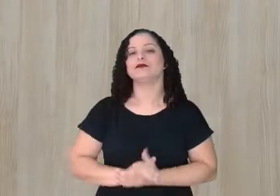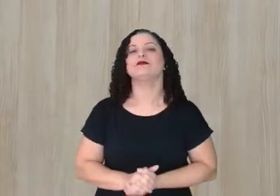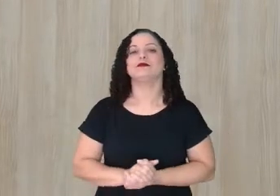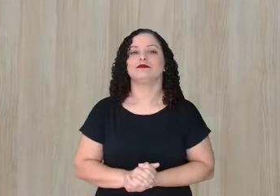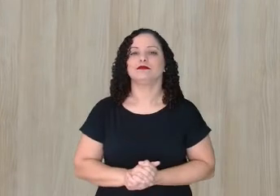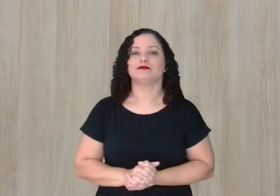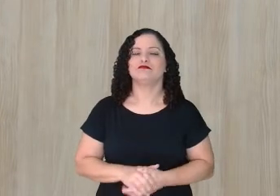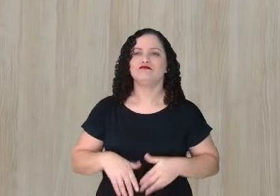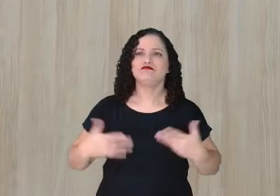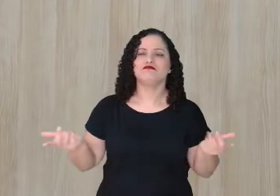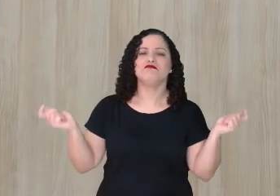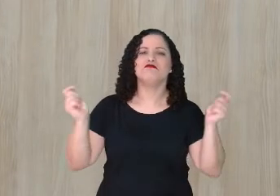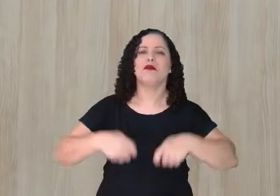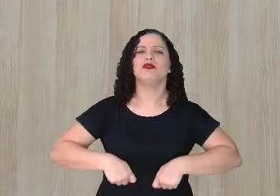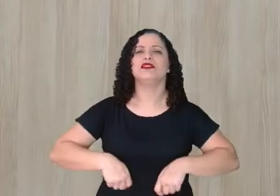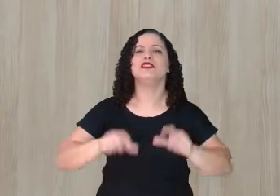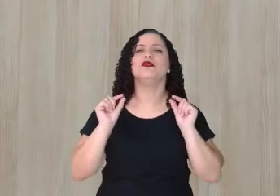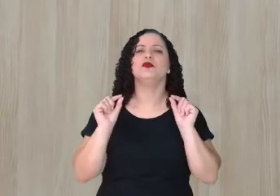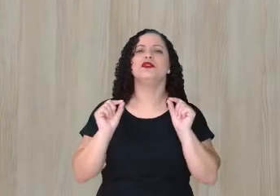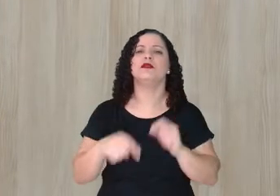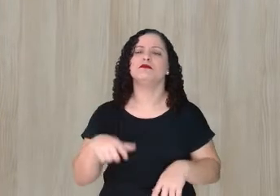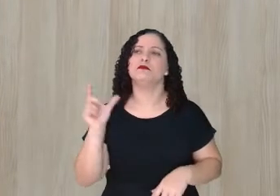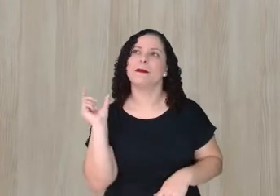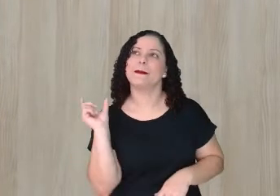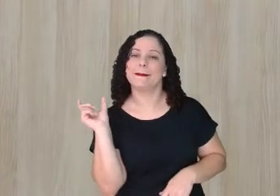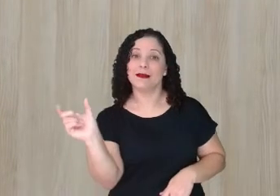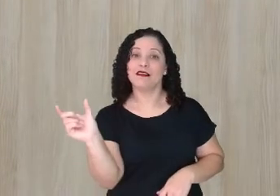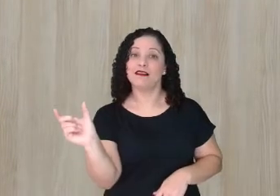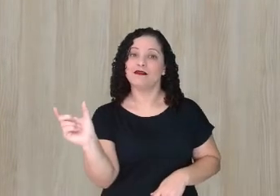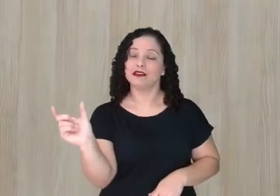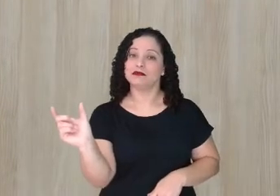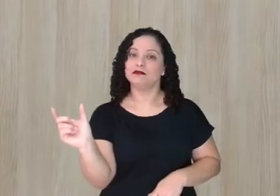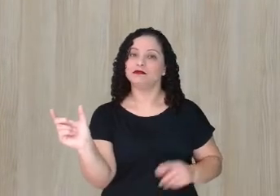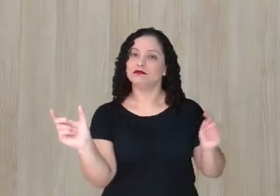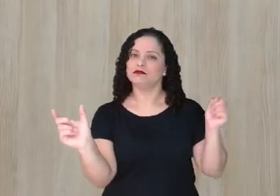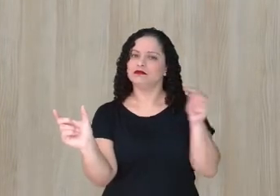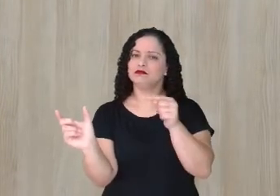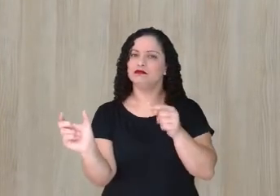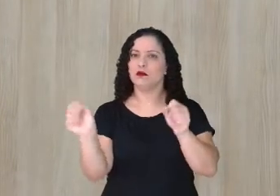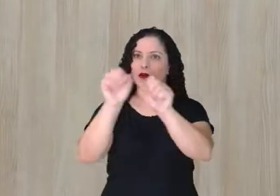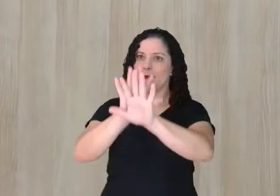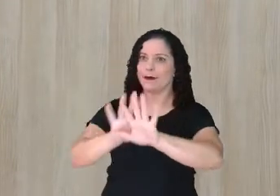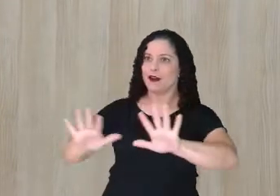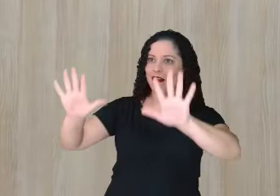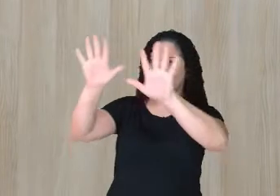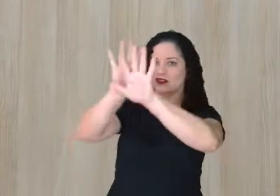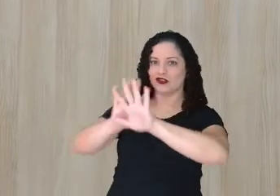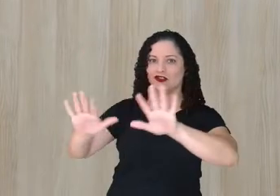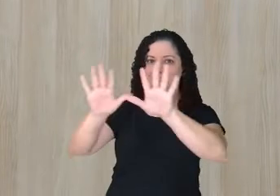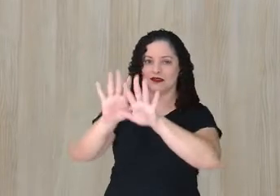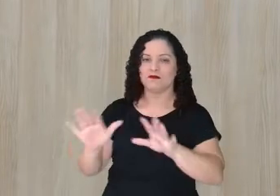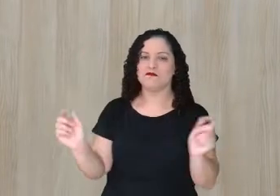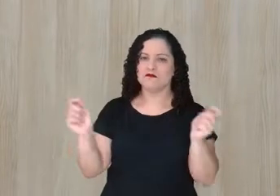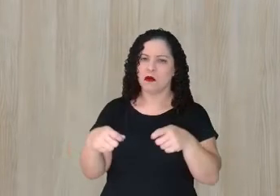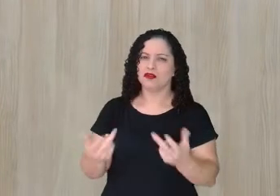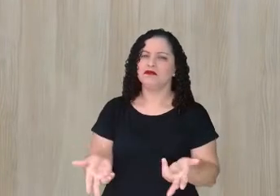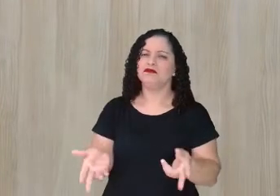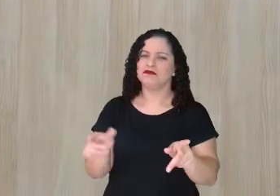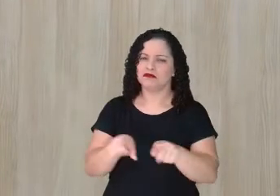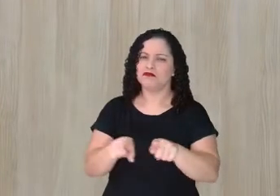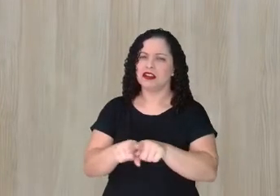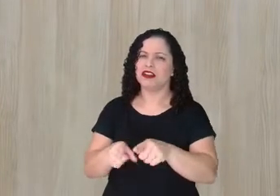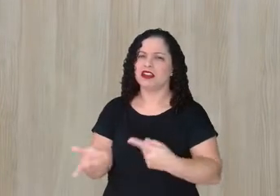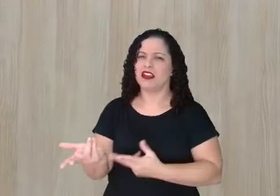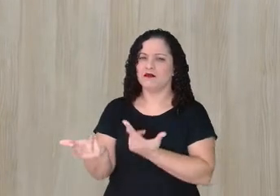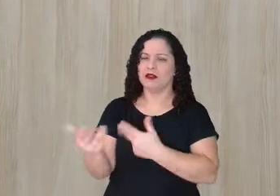ser uma palavra. Né? Uma só palavra pode ser um texto, uma imagem é um texto. Uma música,